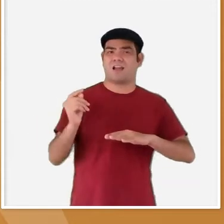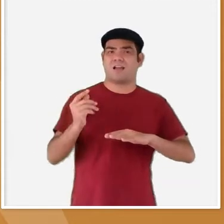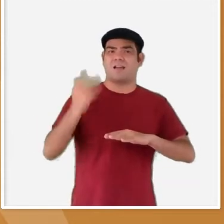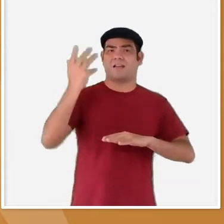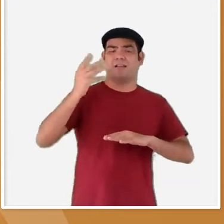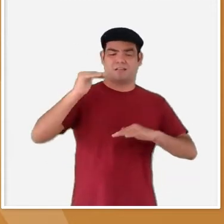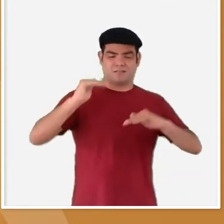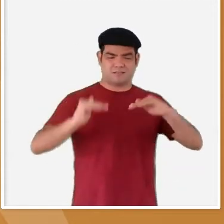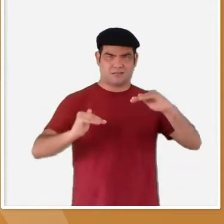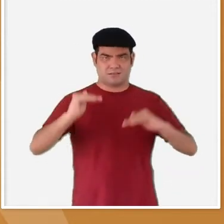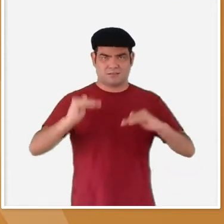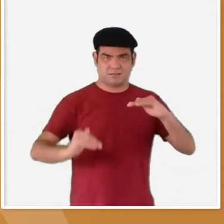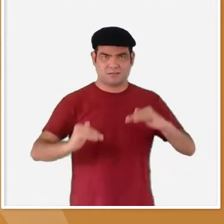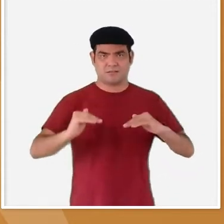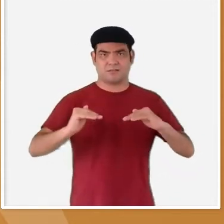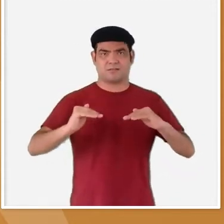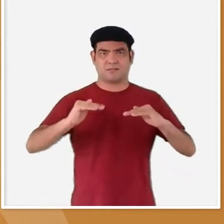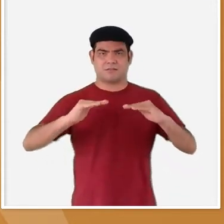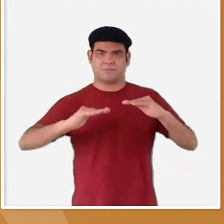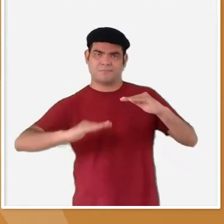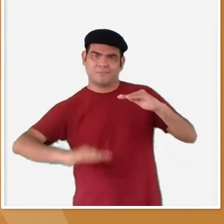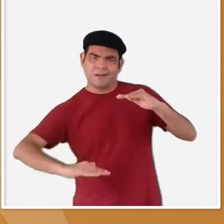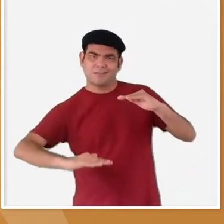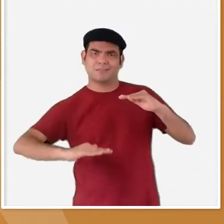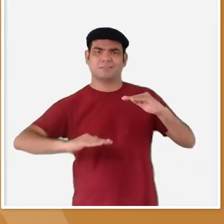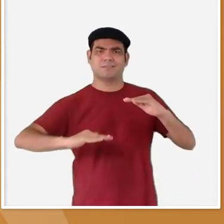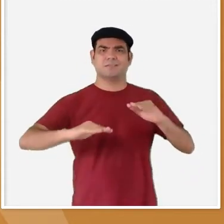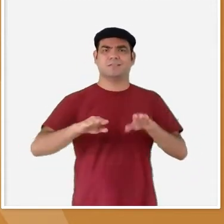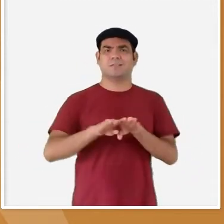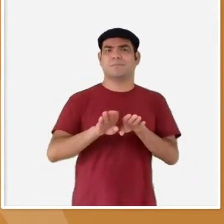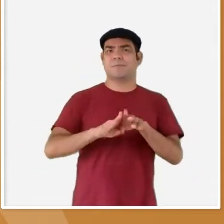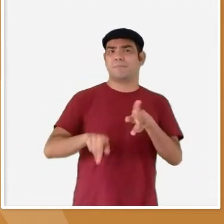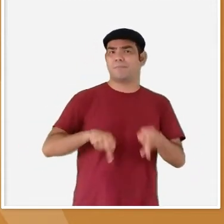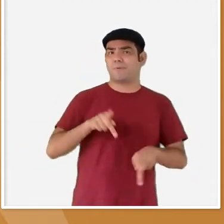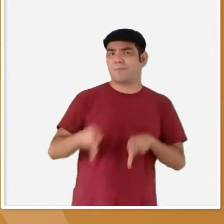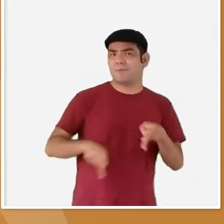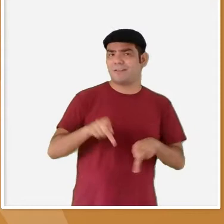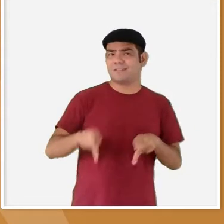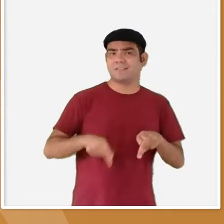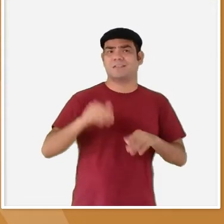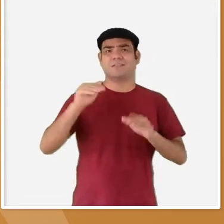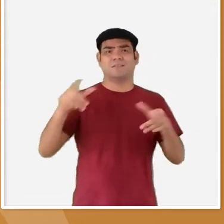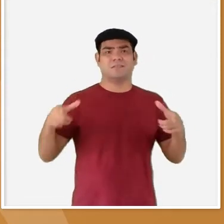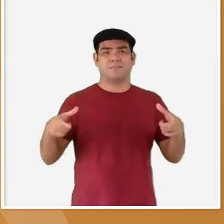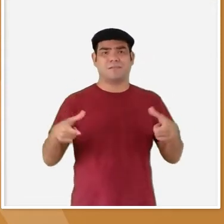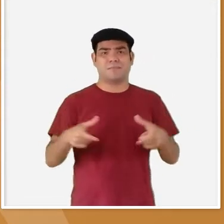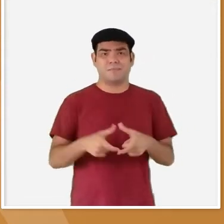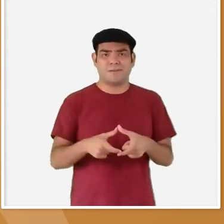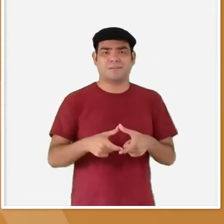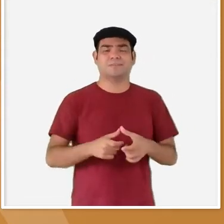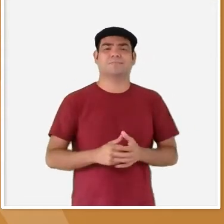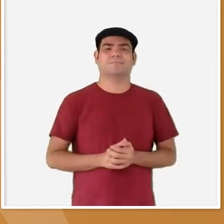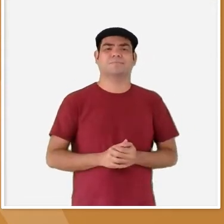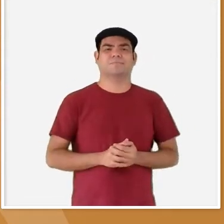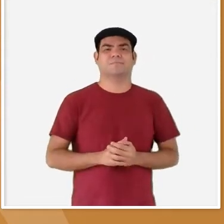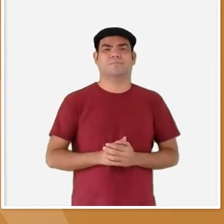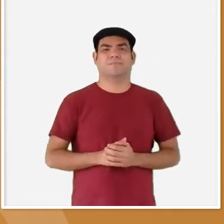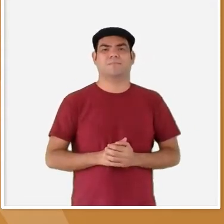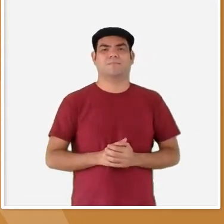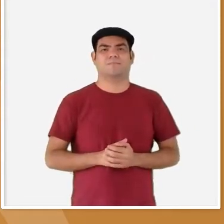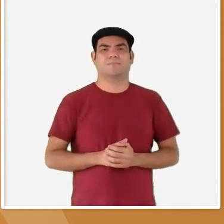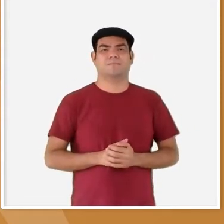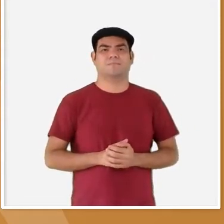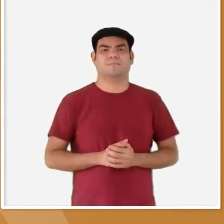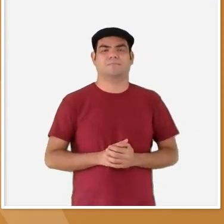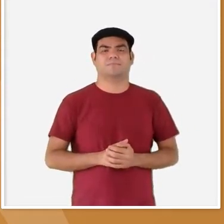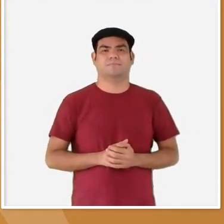sua densidade por população também é baixa, tá? Então isso quer dizer que a média é 62 habitantes por quilômetro. Nós